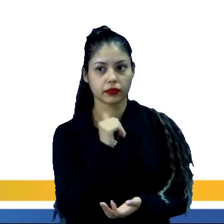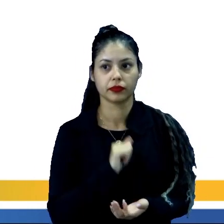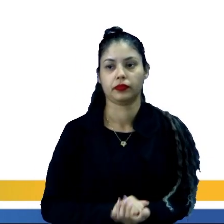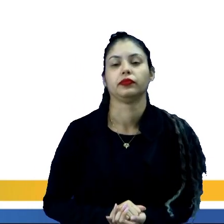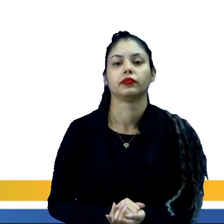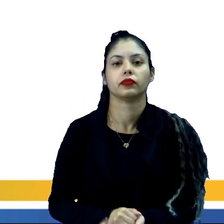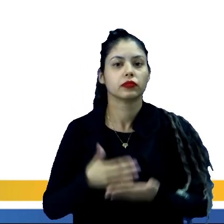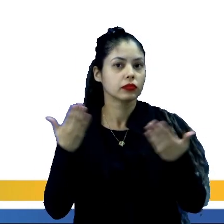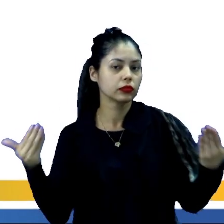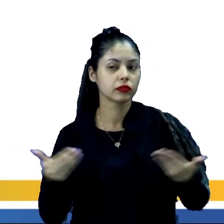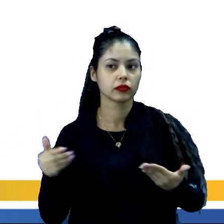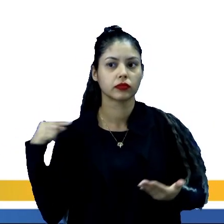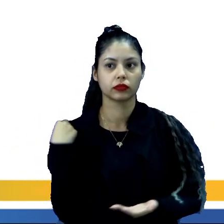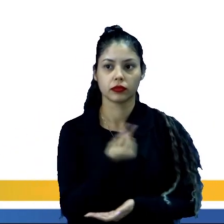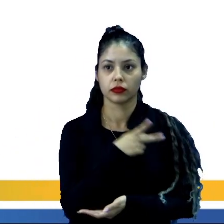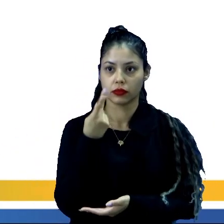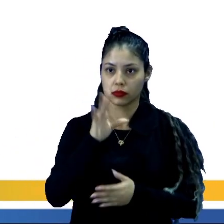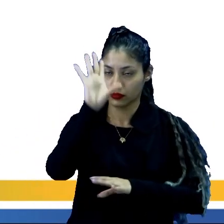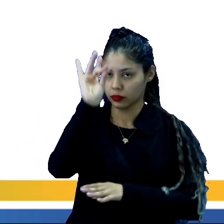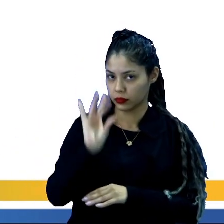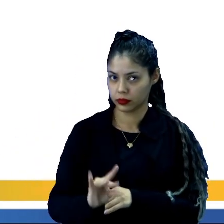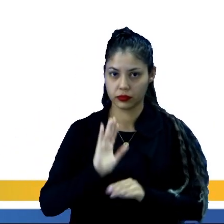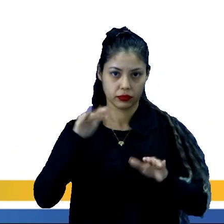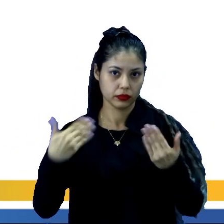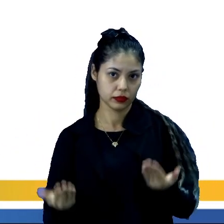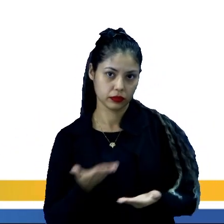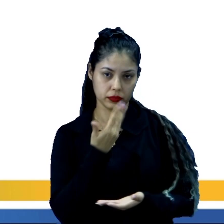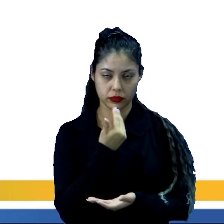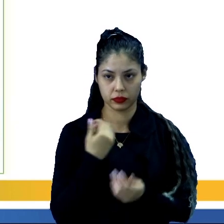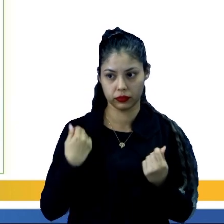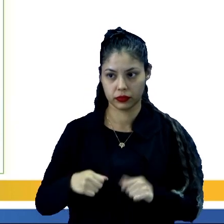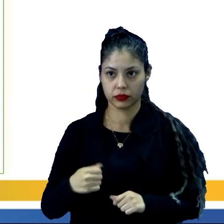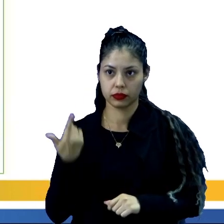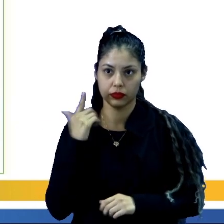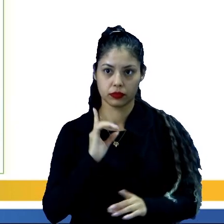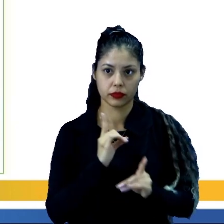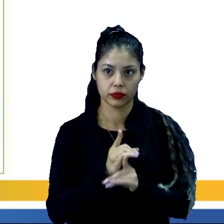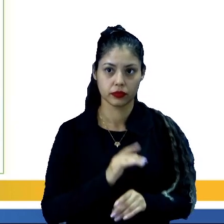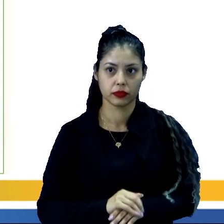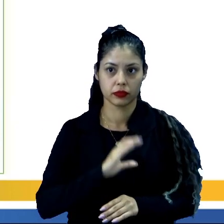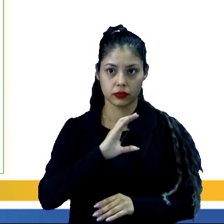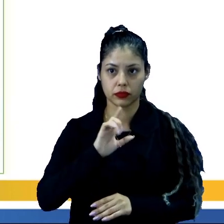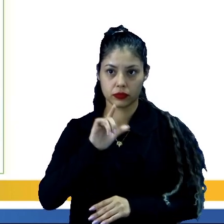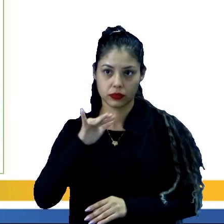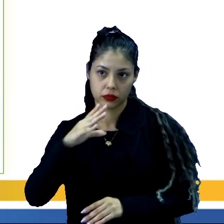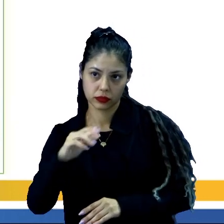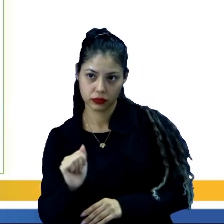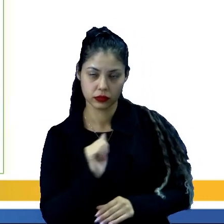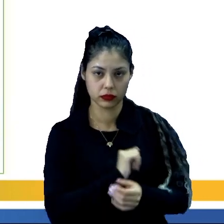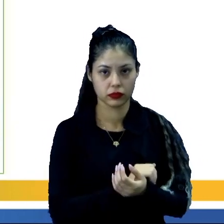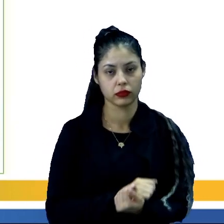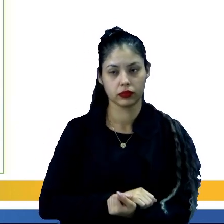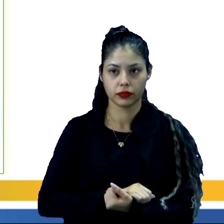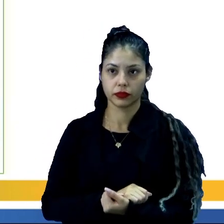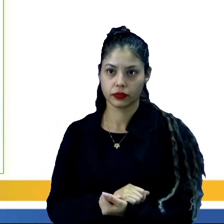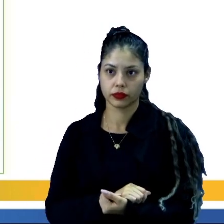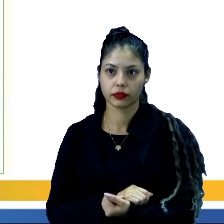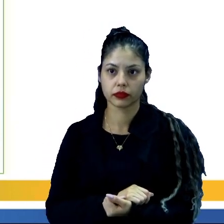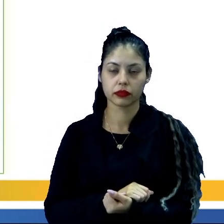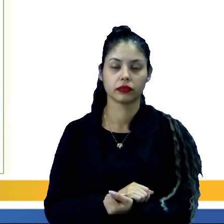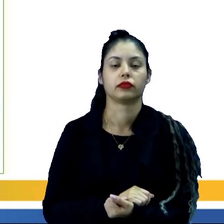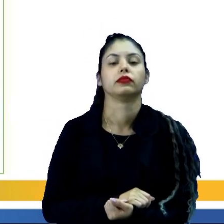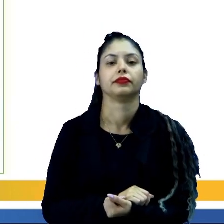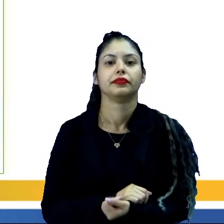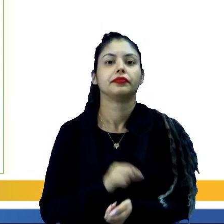alimentos. Então agora a gente vai falar sobre cada um deles e quais alimentos que a gente consegue encontrar. Então para começar a gente tem aqui o